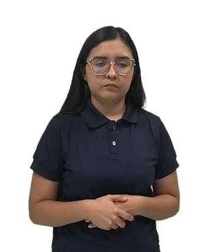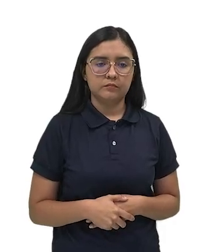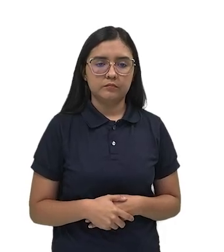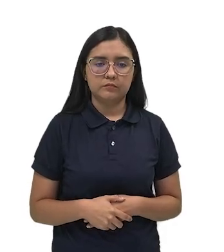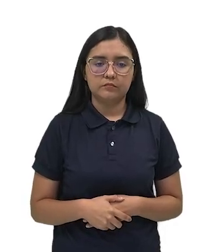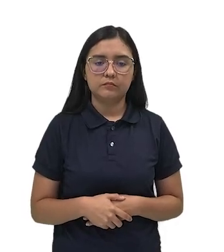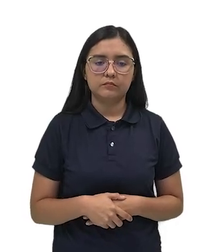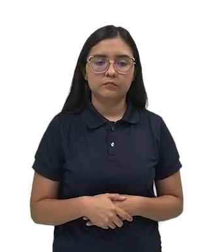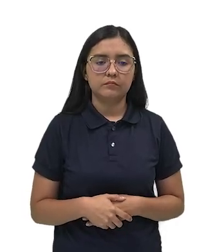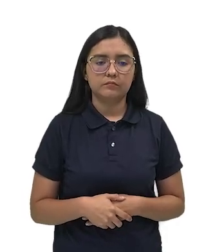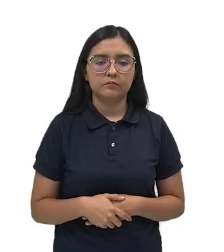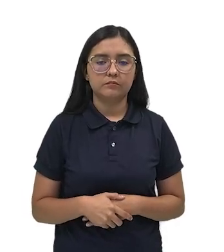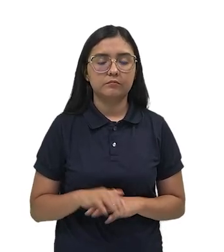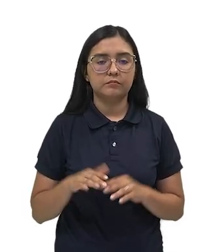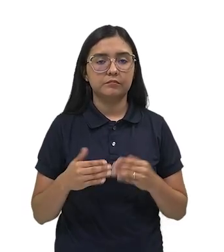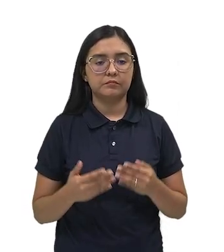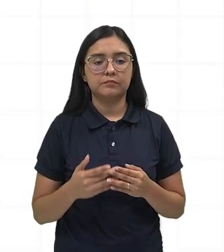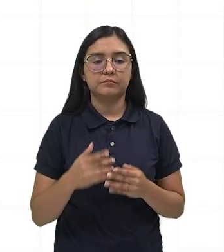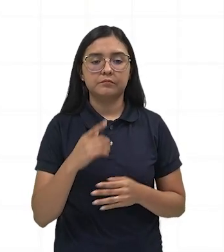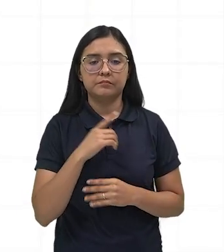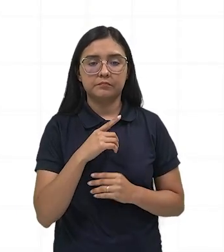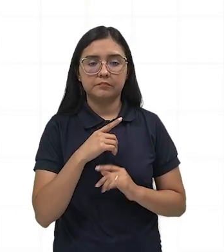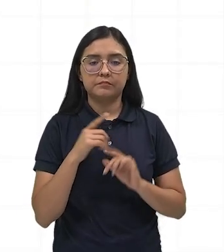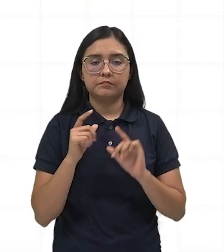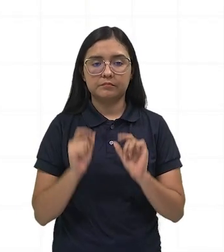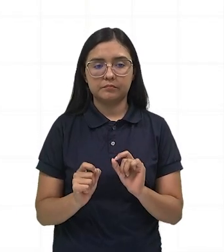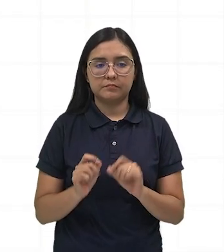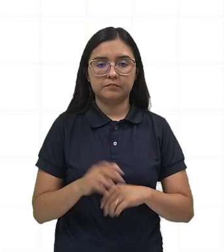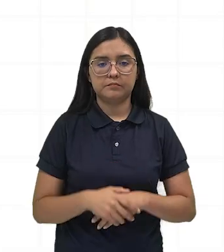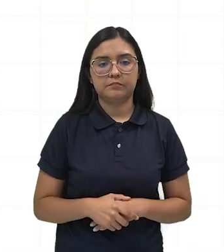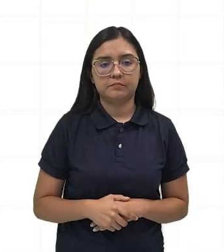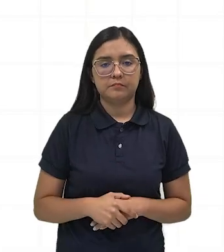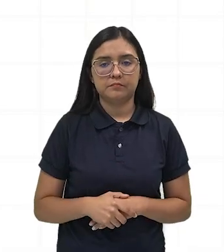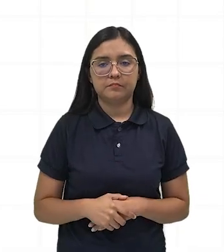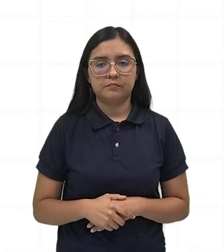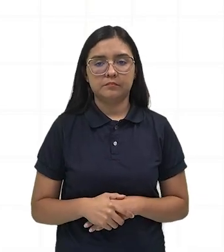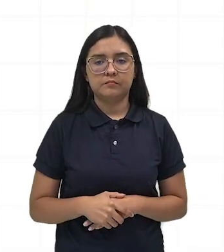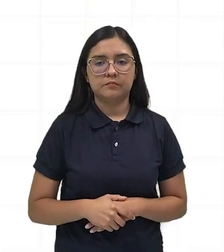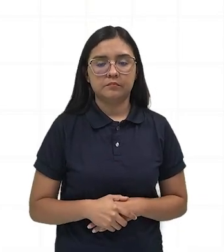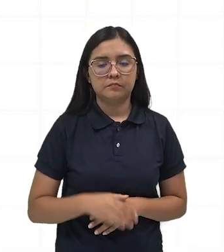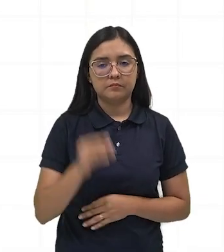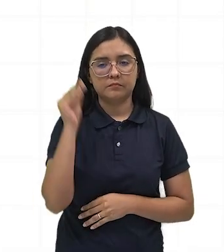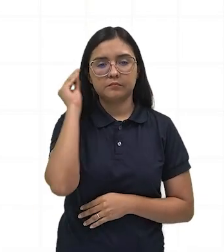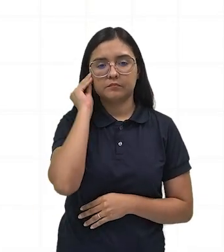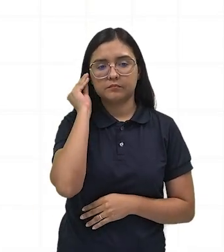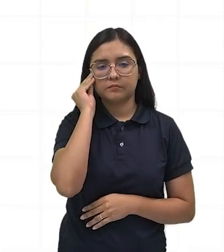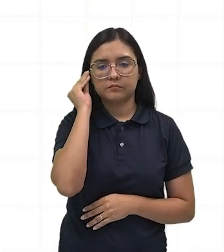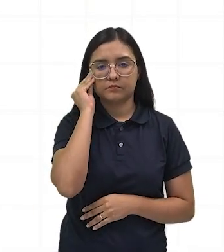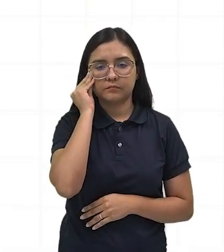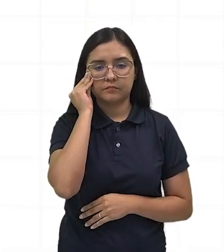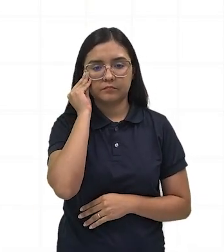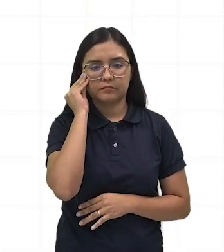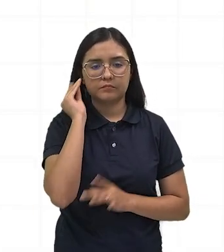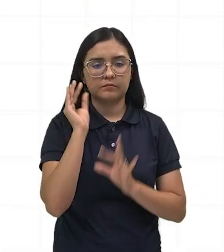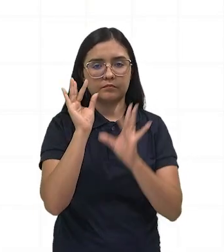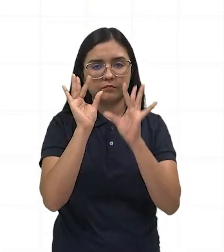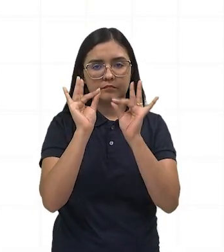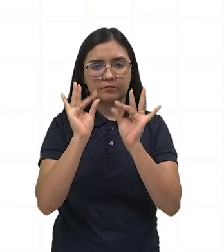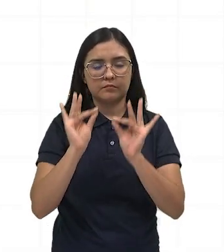E aí, nós temos aqui para a gente verificar direitinho,